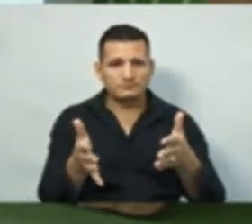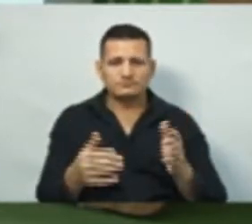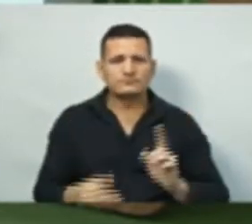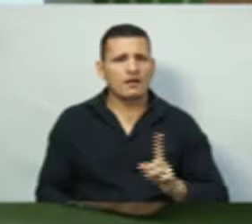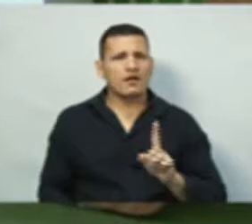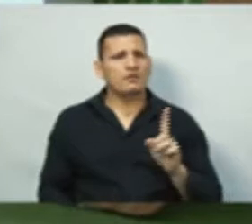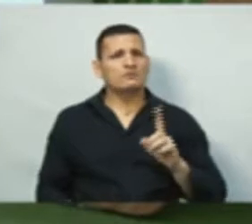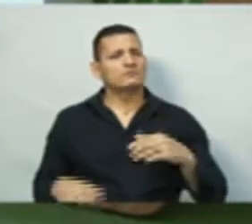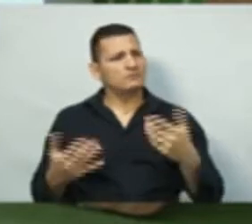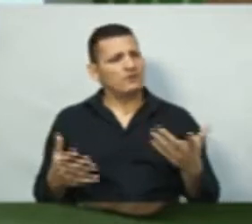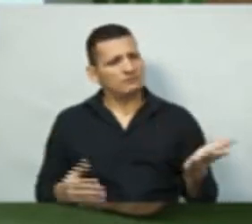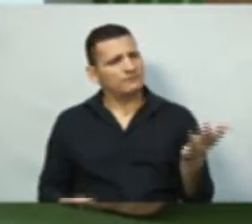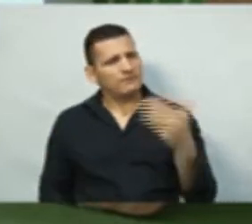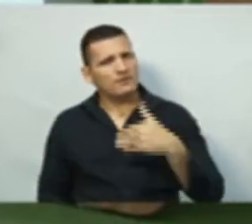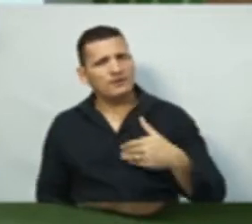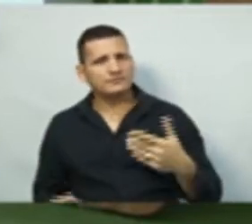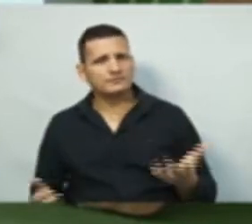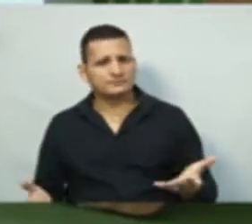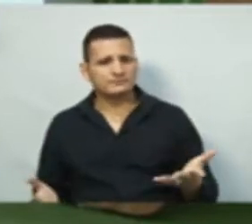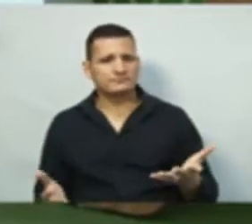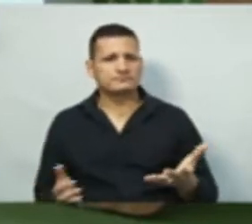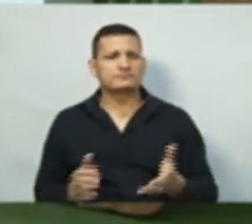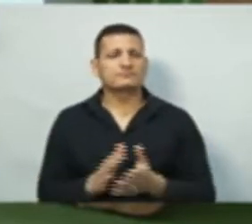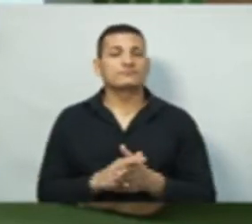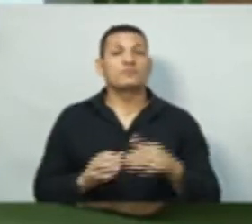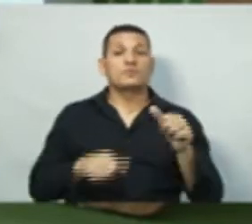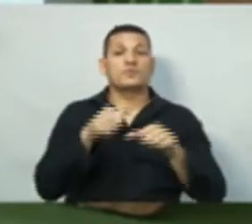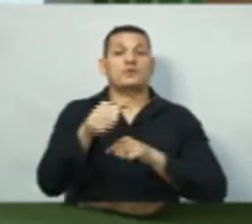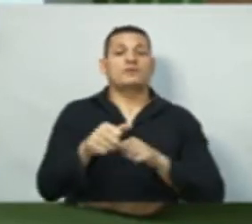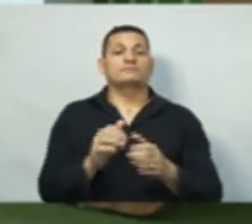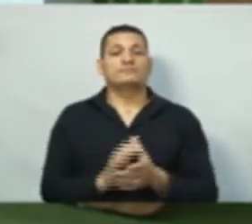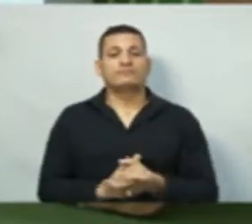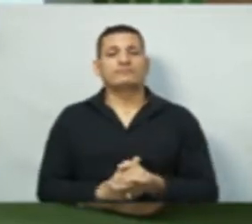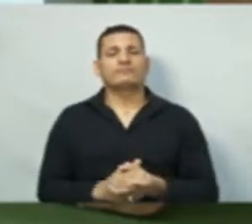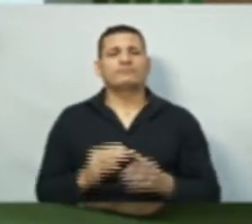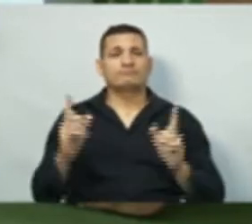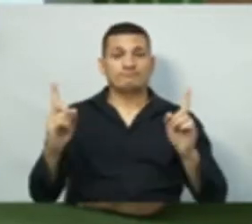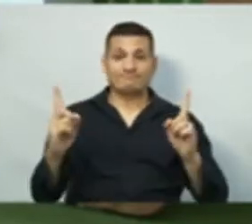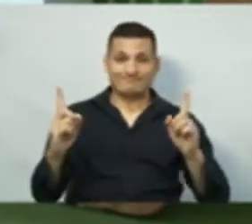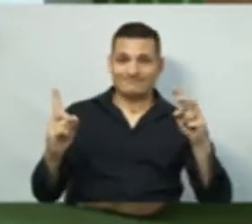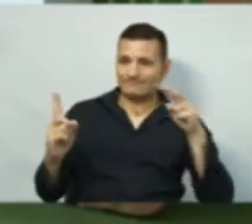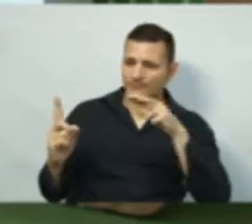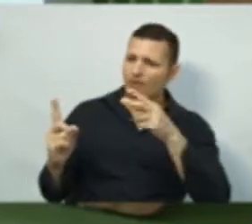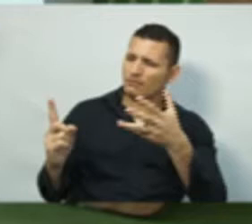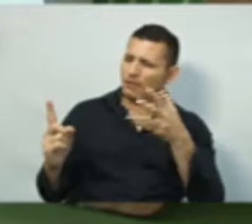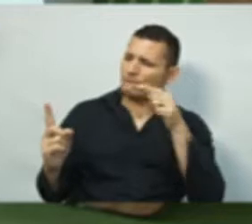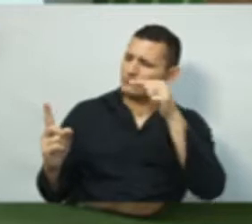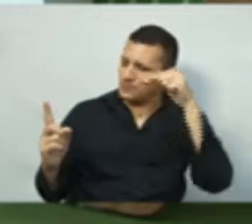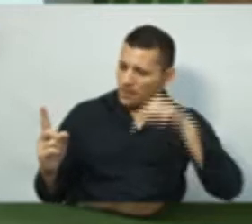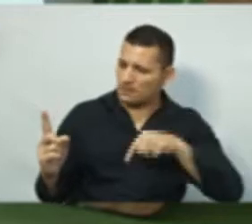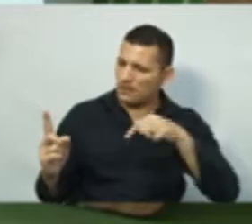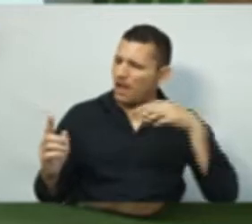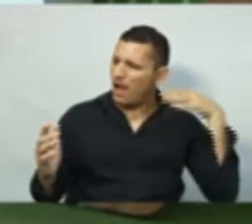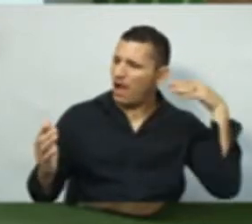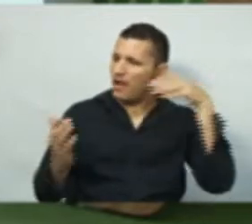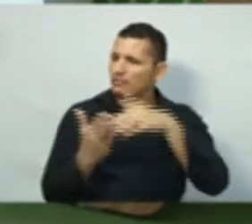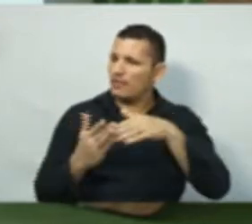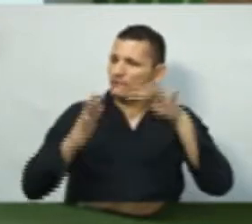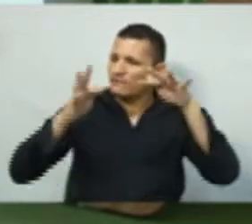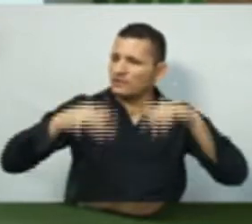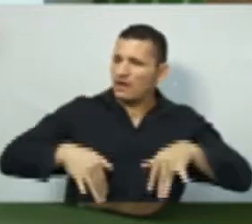Não? Vamos lá então. Vamos mudar. Quero ver você aqui até o final, até a